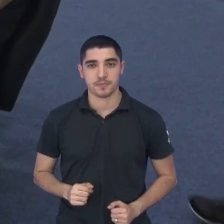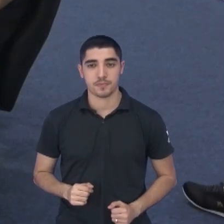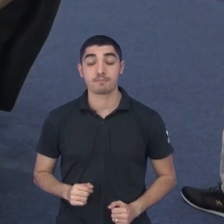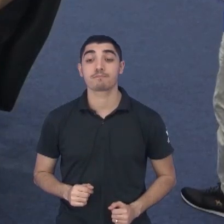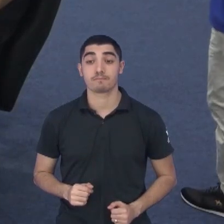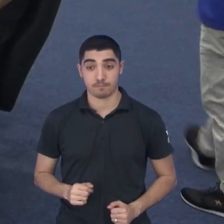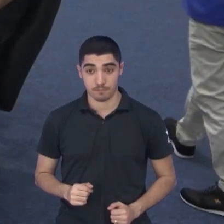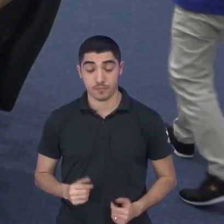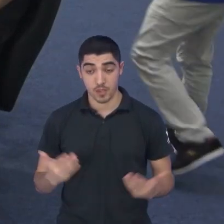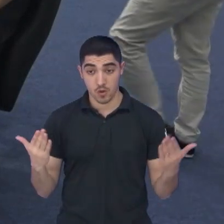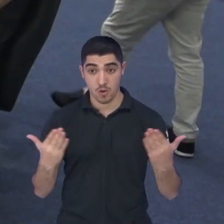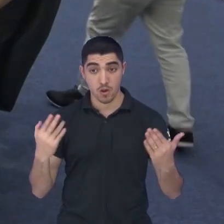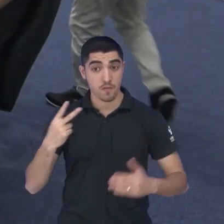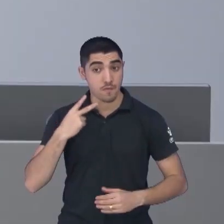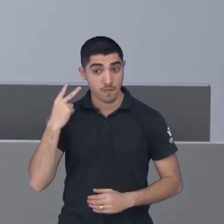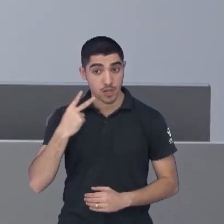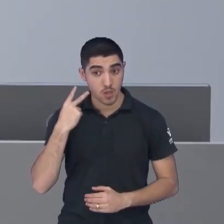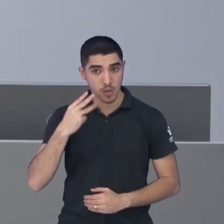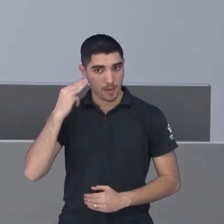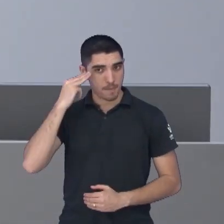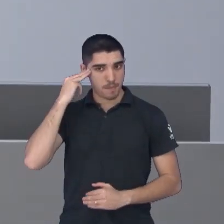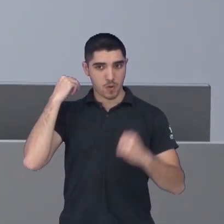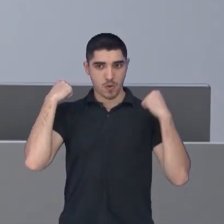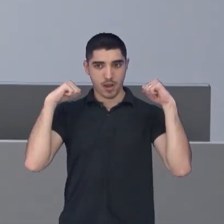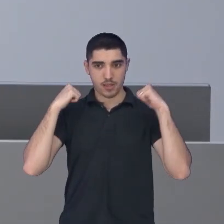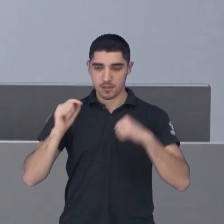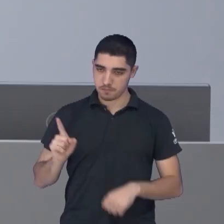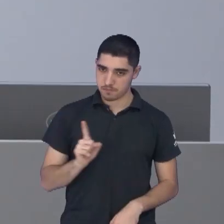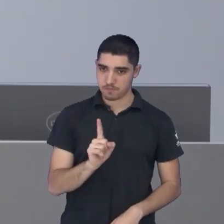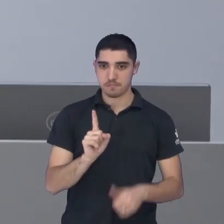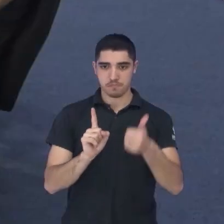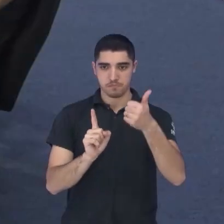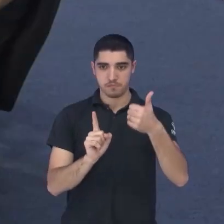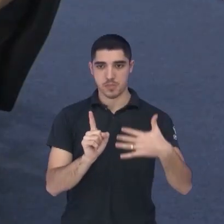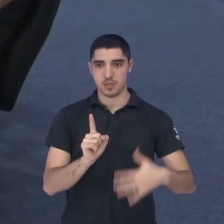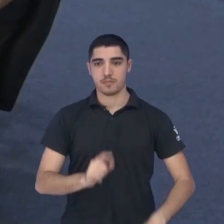Com a palavra, o vereador Marcão da Academia.